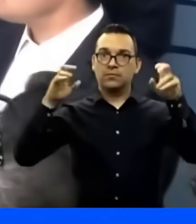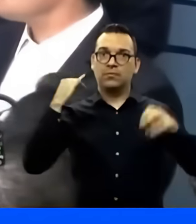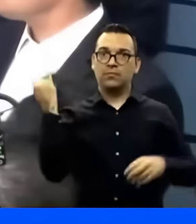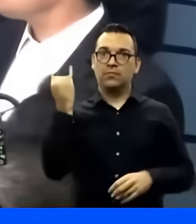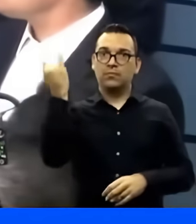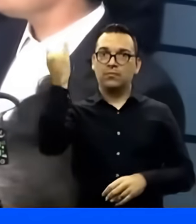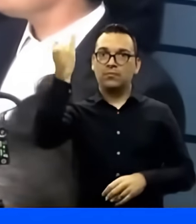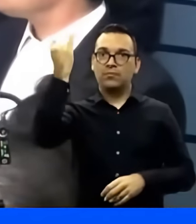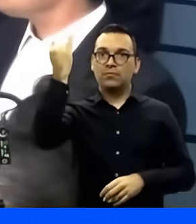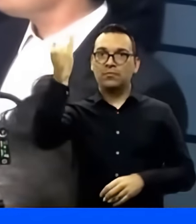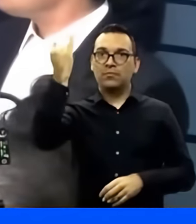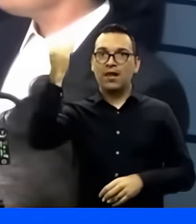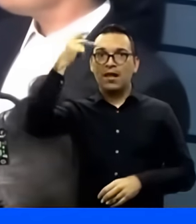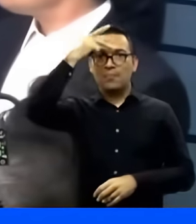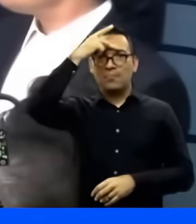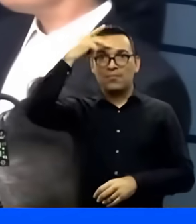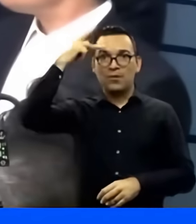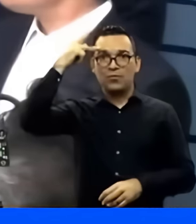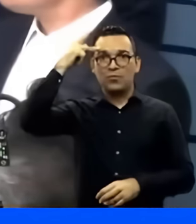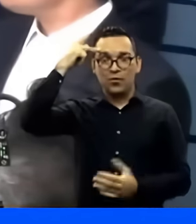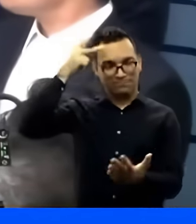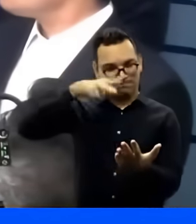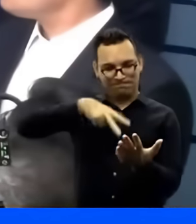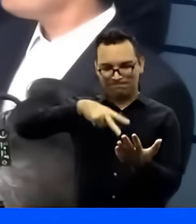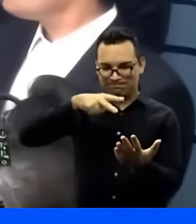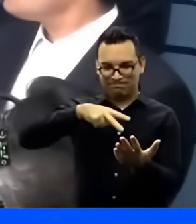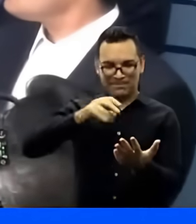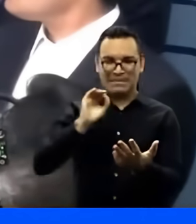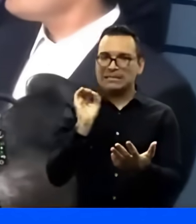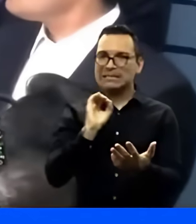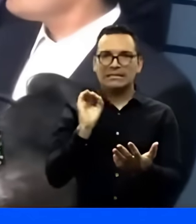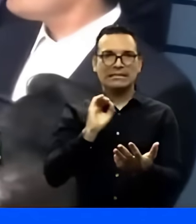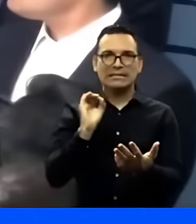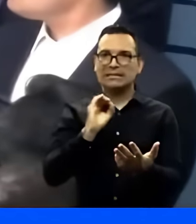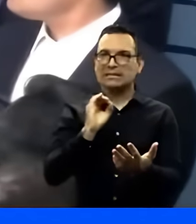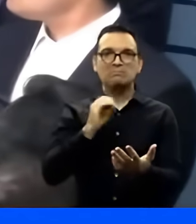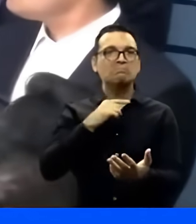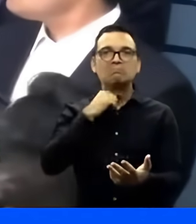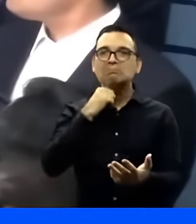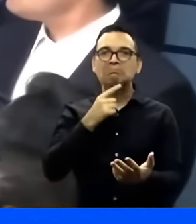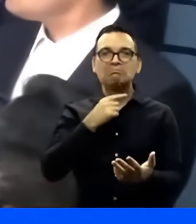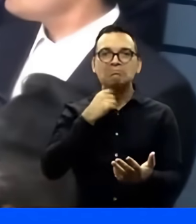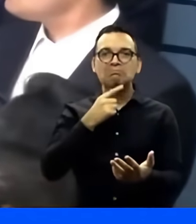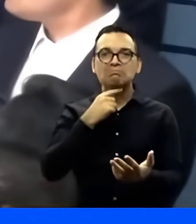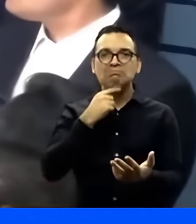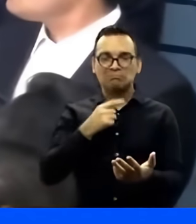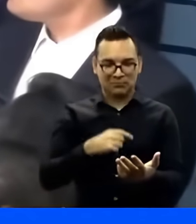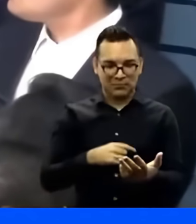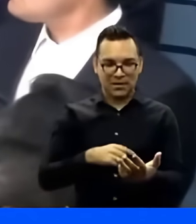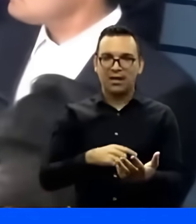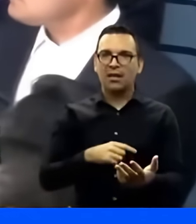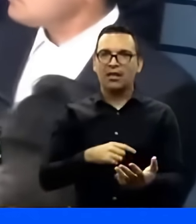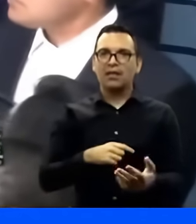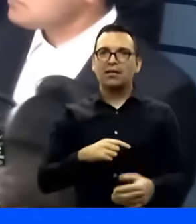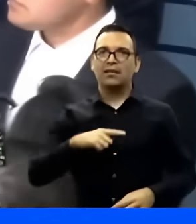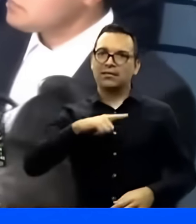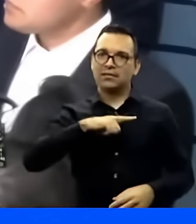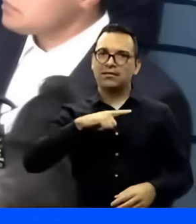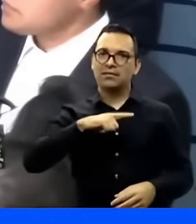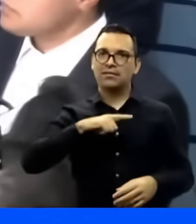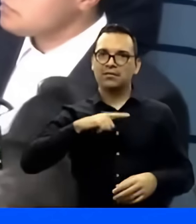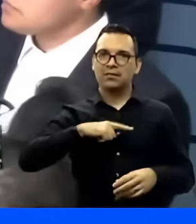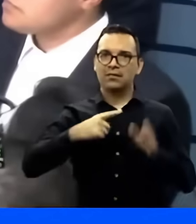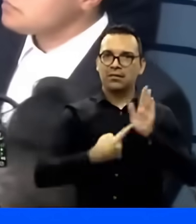do analfabetismo e do analfabetismo funcional, né? Ou dos nenéns. Vamos pegar os nenéns, que é uma coisa que eu, como professora